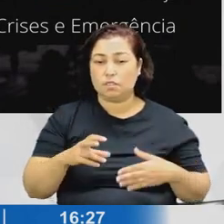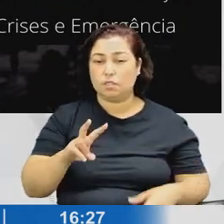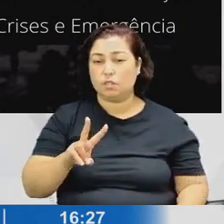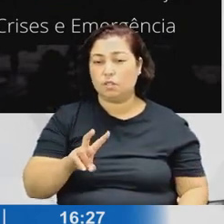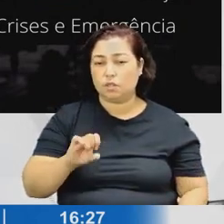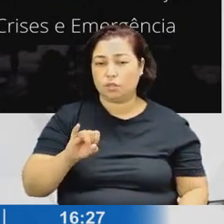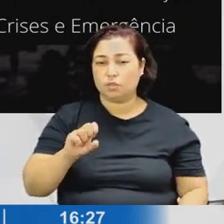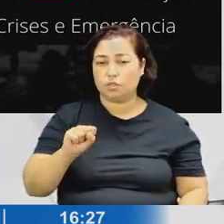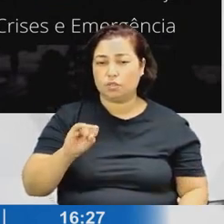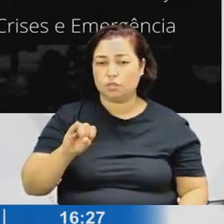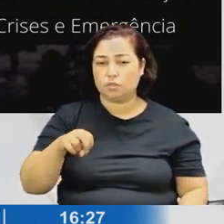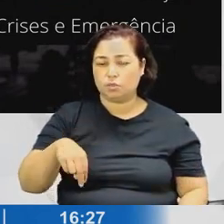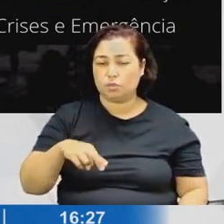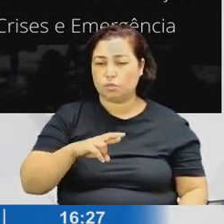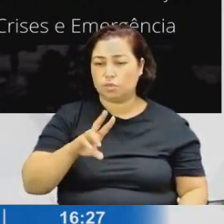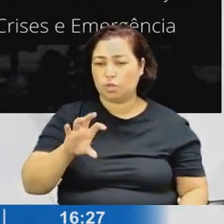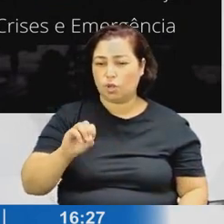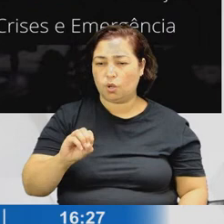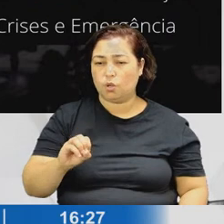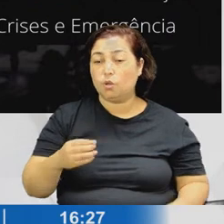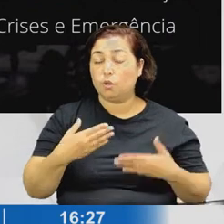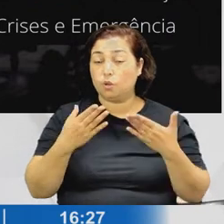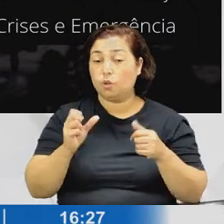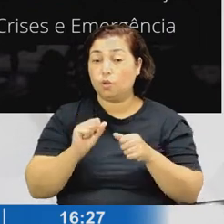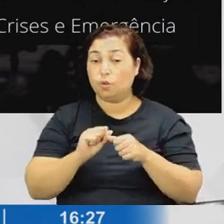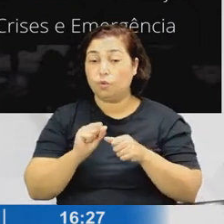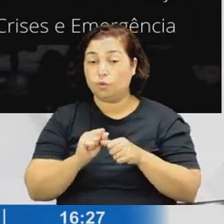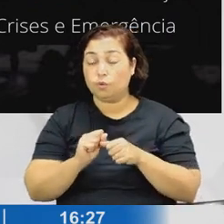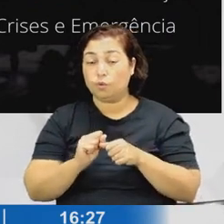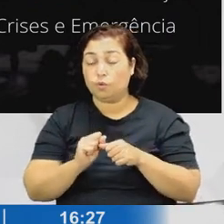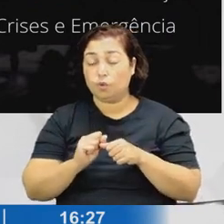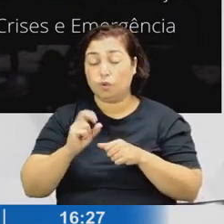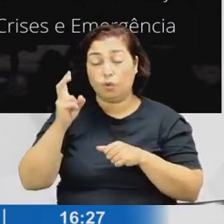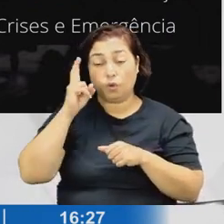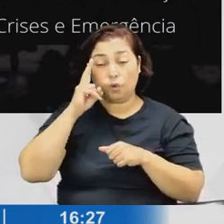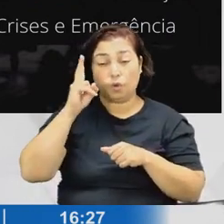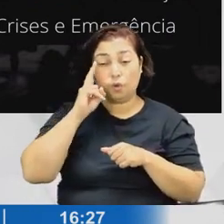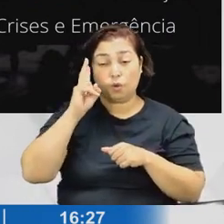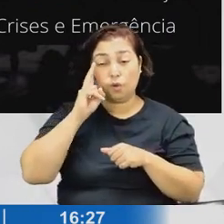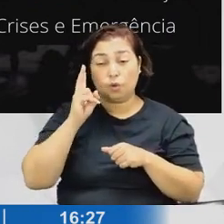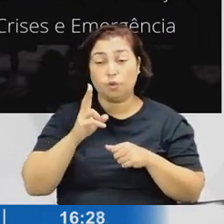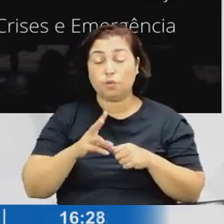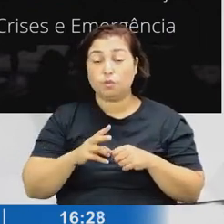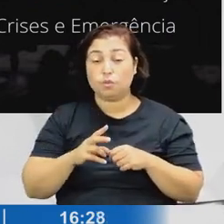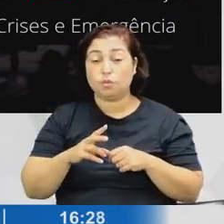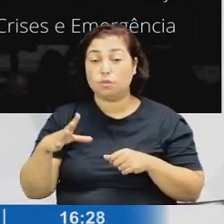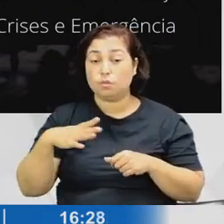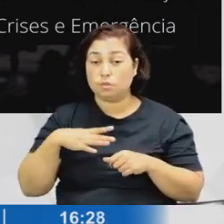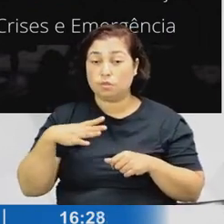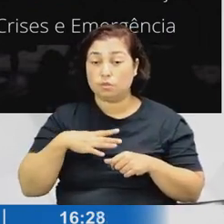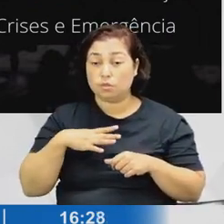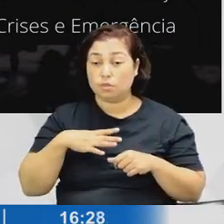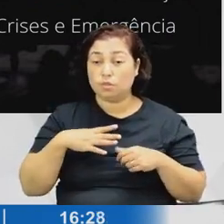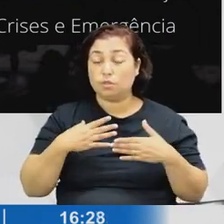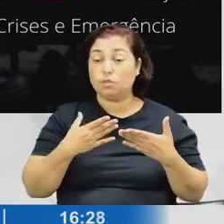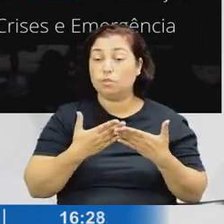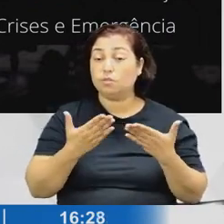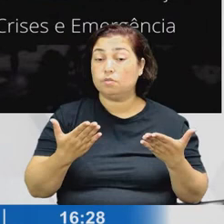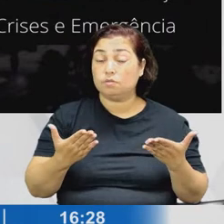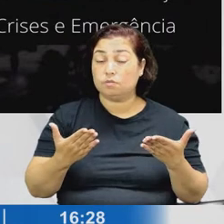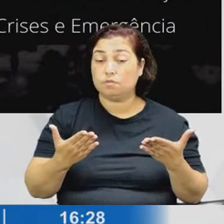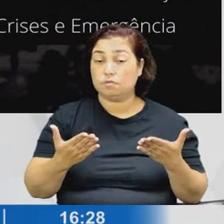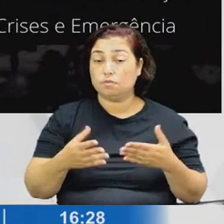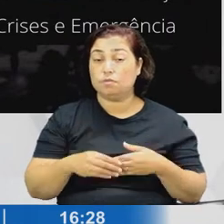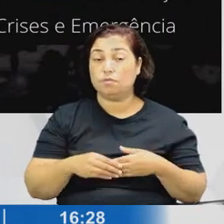um visionário é aquele que vai fazer legados para a cidade A ideia é fazer legados né então assim pô mas